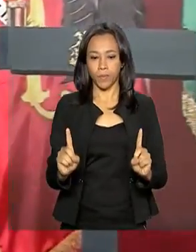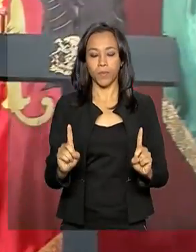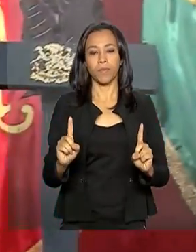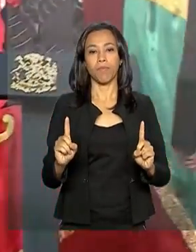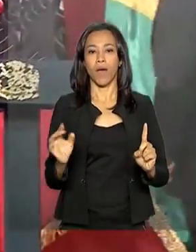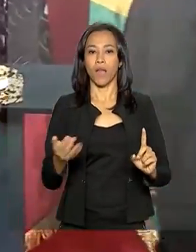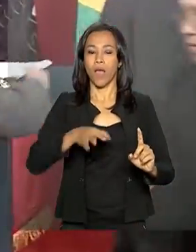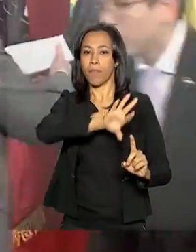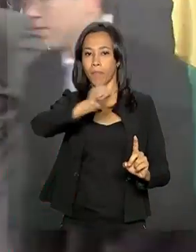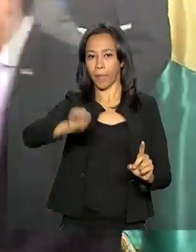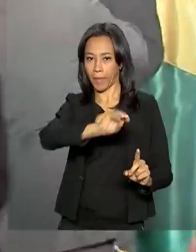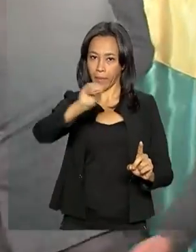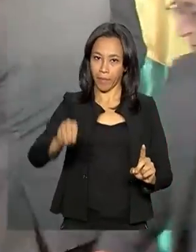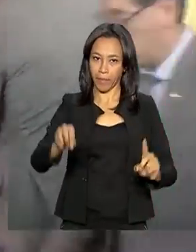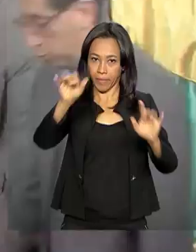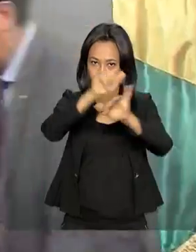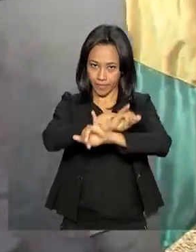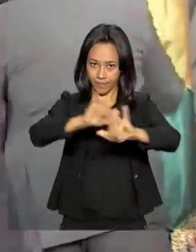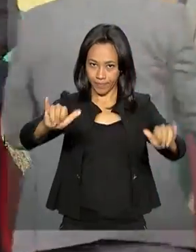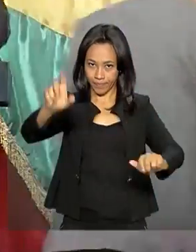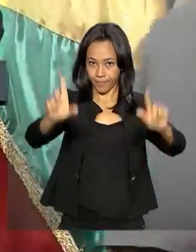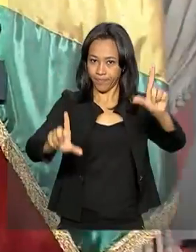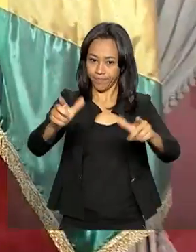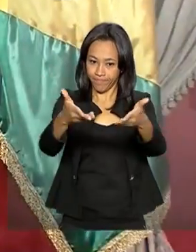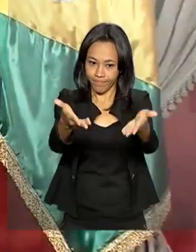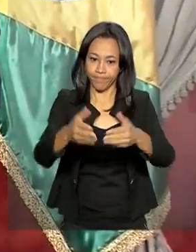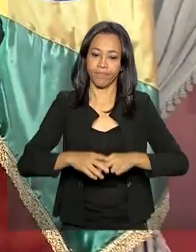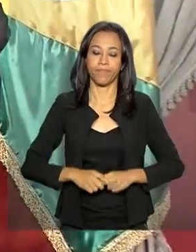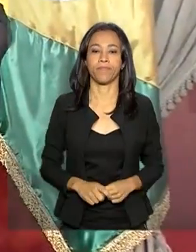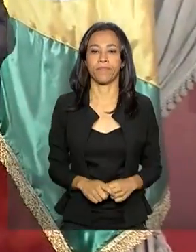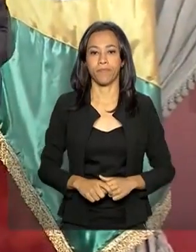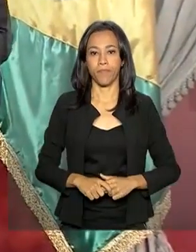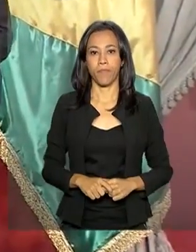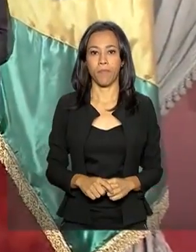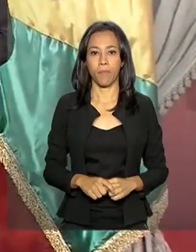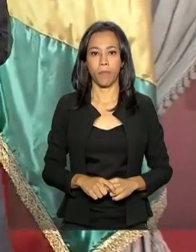a declaração das mídias de comunicação.